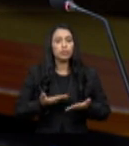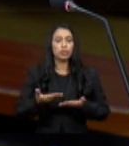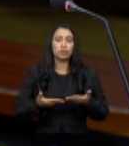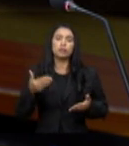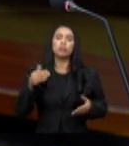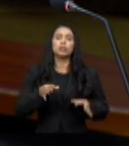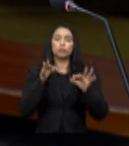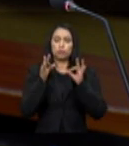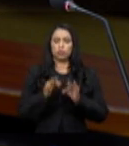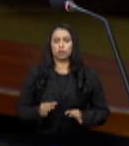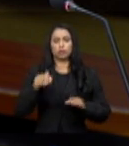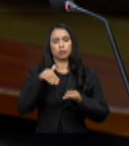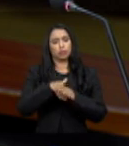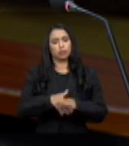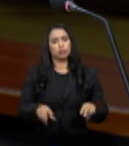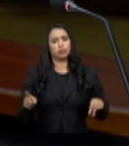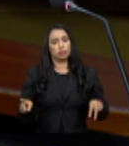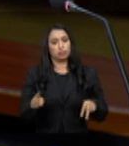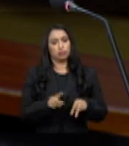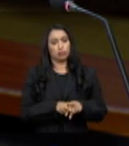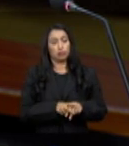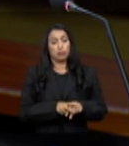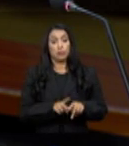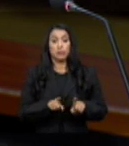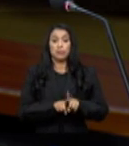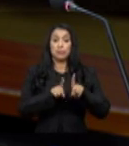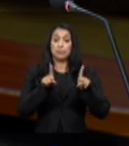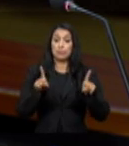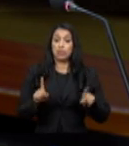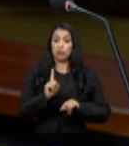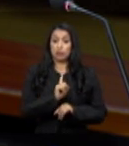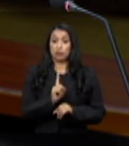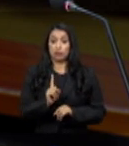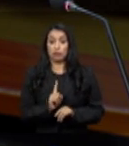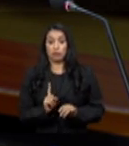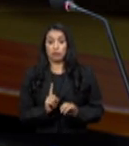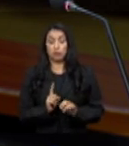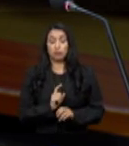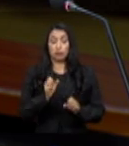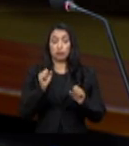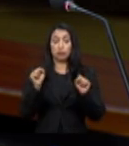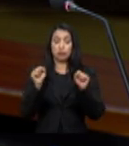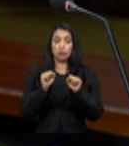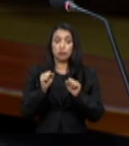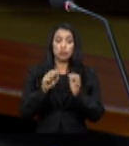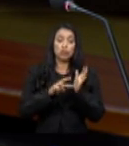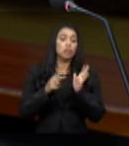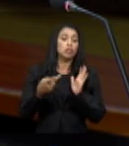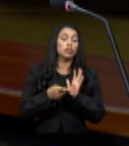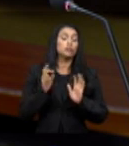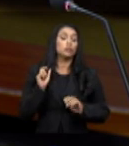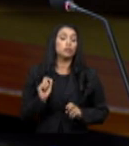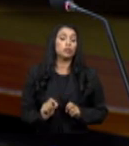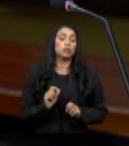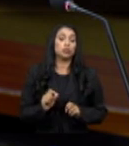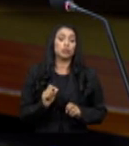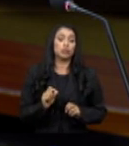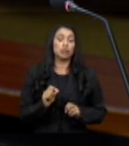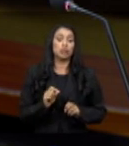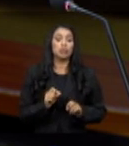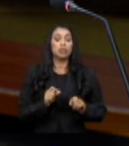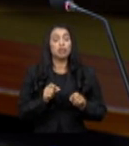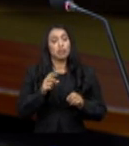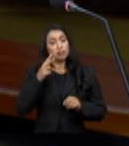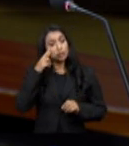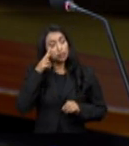mas isso não significa que a gestão do sistema prisional deverá priorizar com critérios